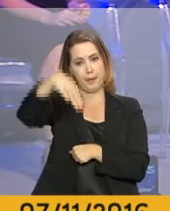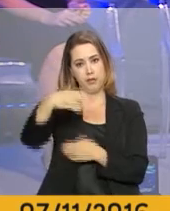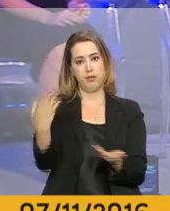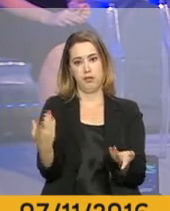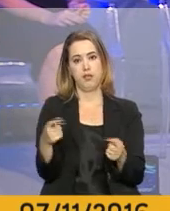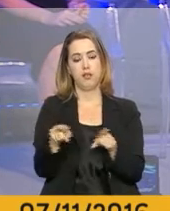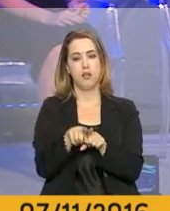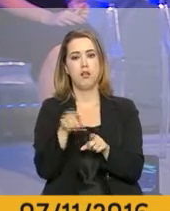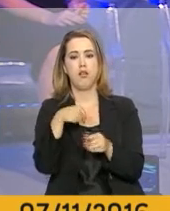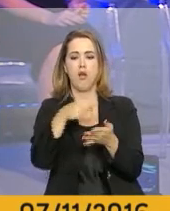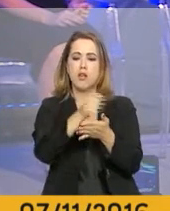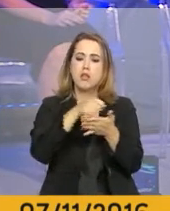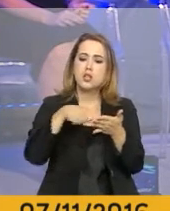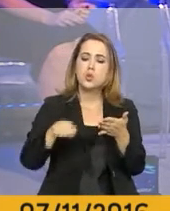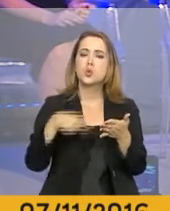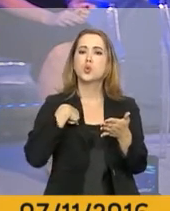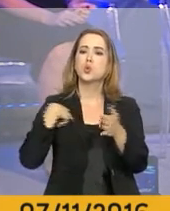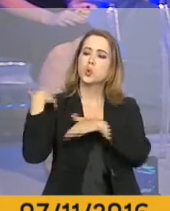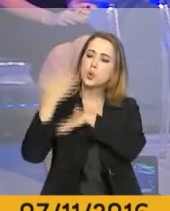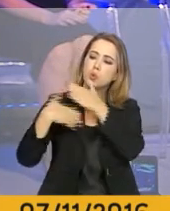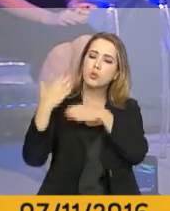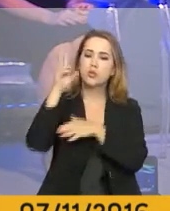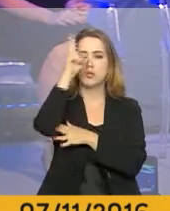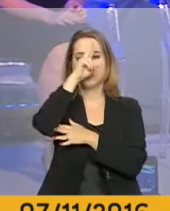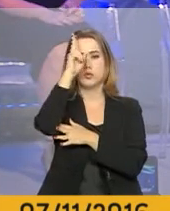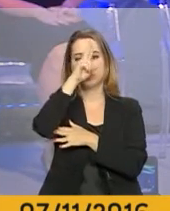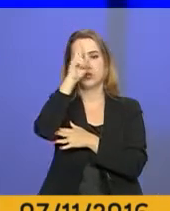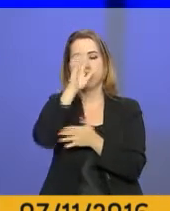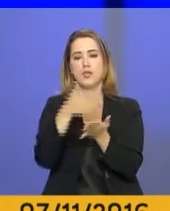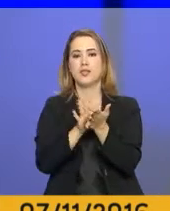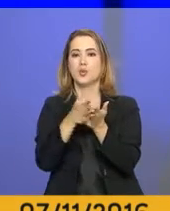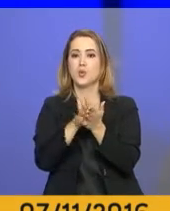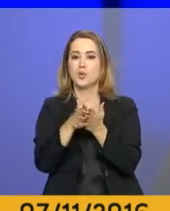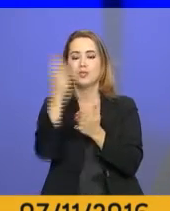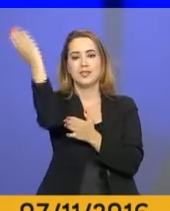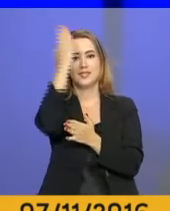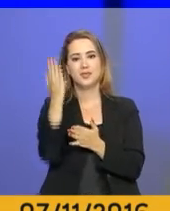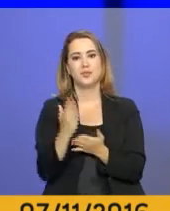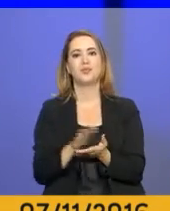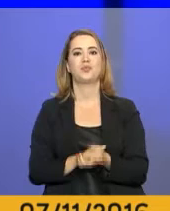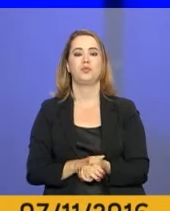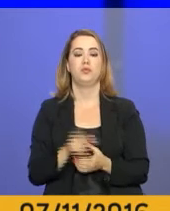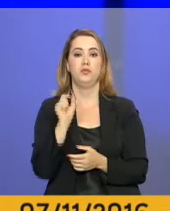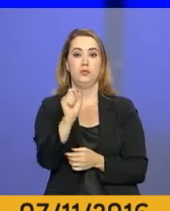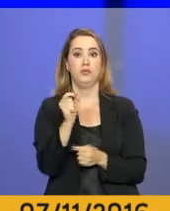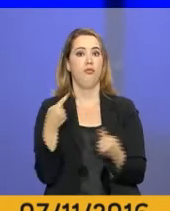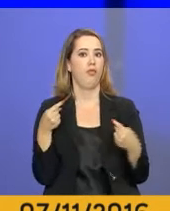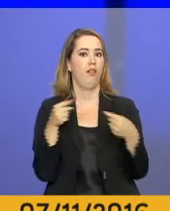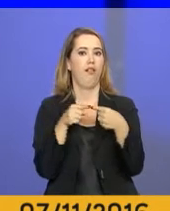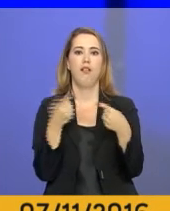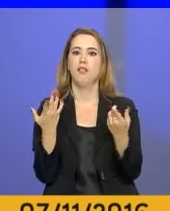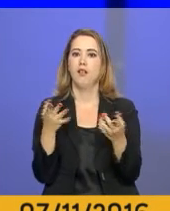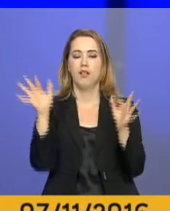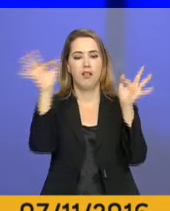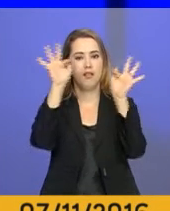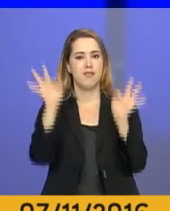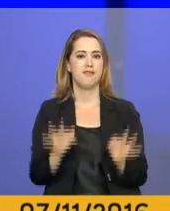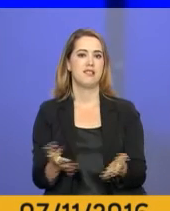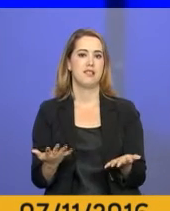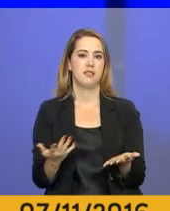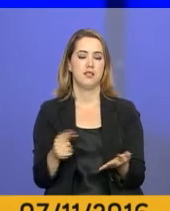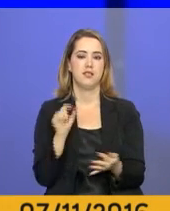então foi uma coincidência muito feliz uma coincidência quase cósmica né na medida em que eu vim